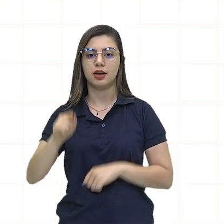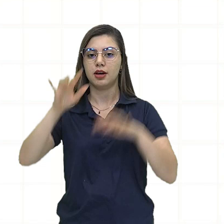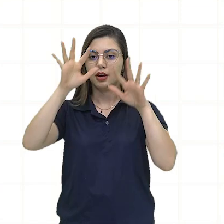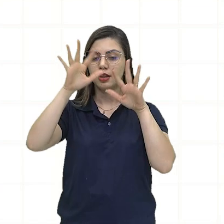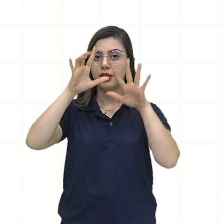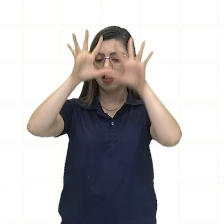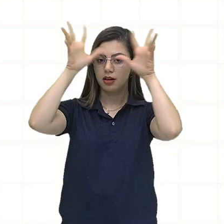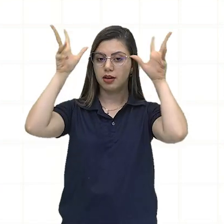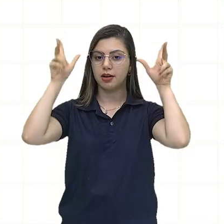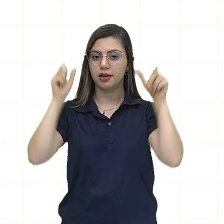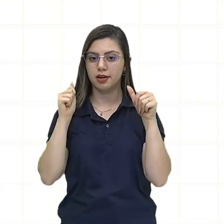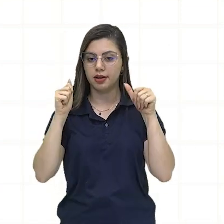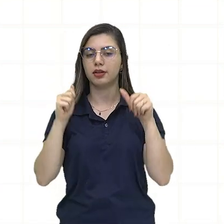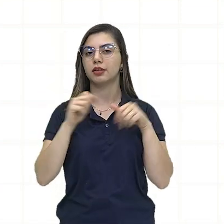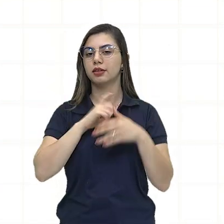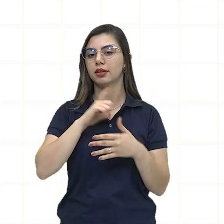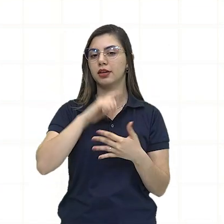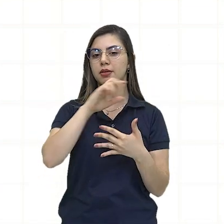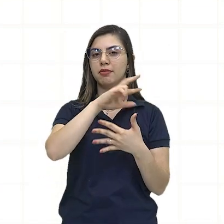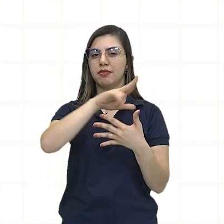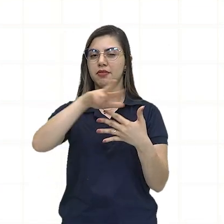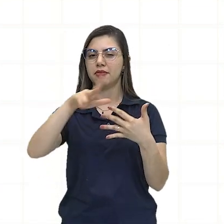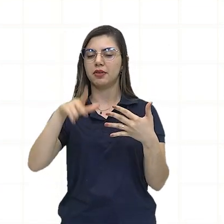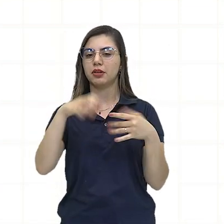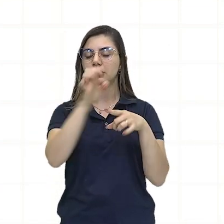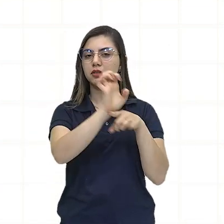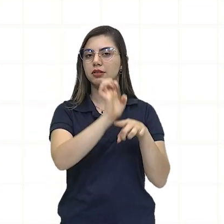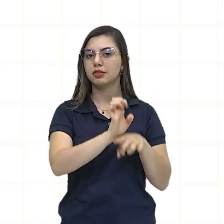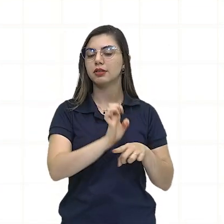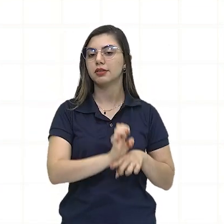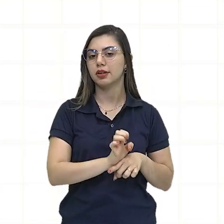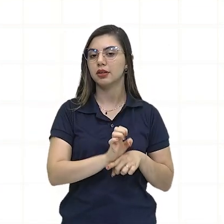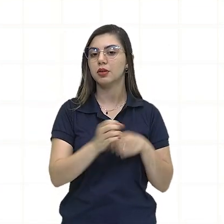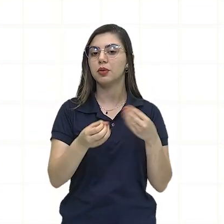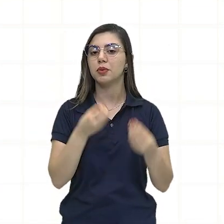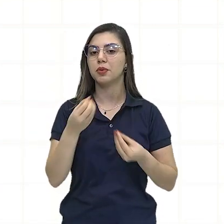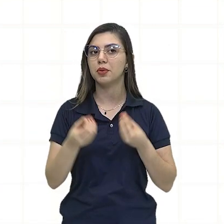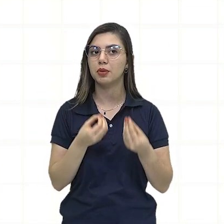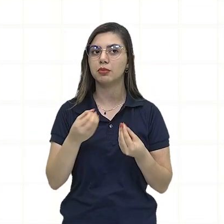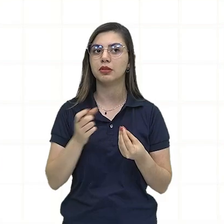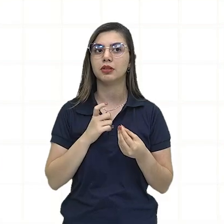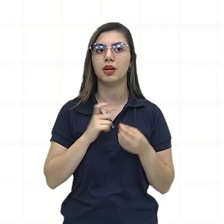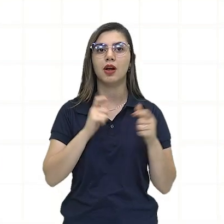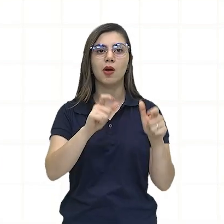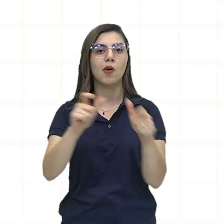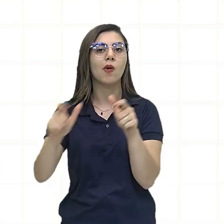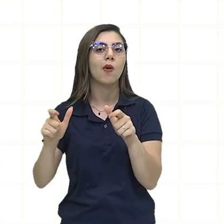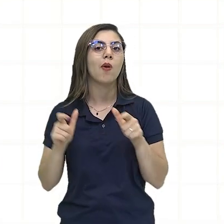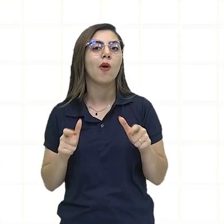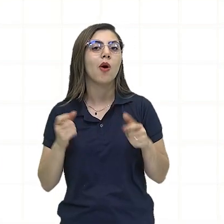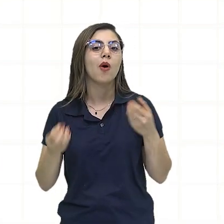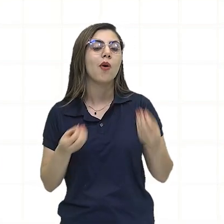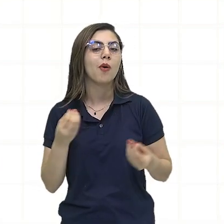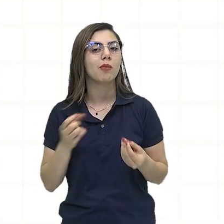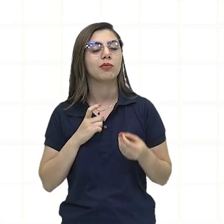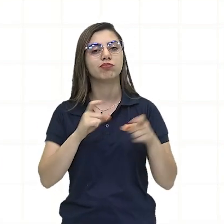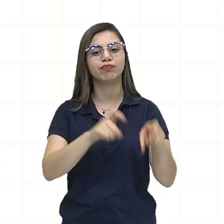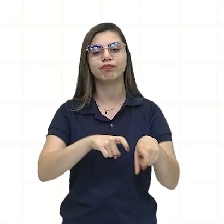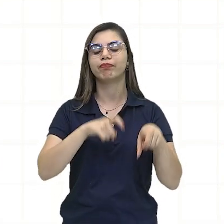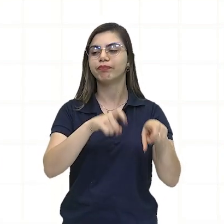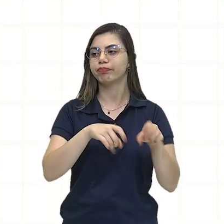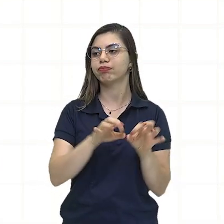Sergipe também, que vai se destacar aqui, que são os estados que têm ali maior quantidade de estabelecimentos da